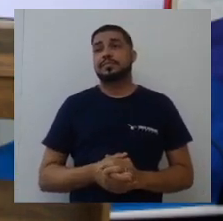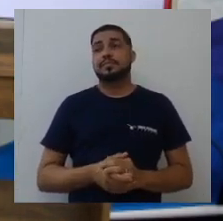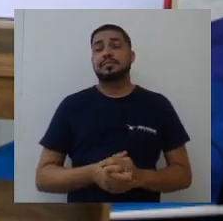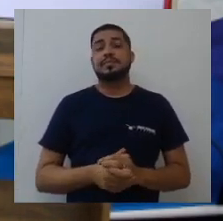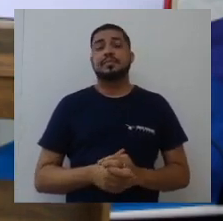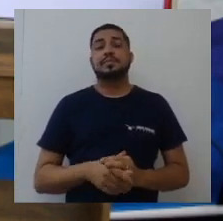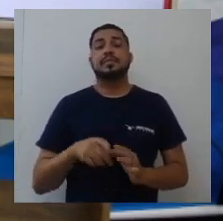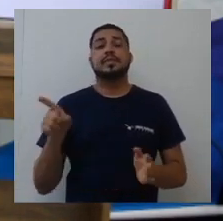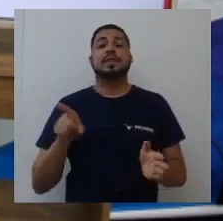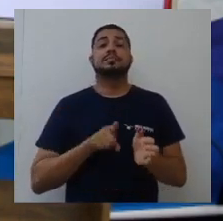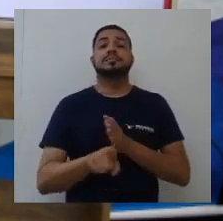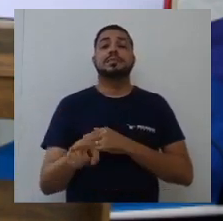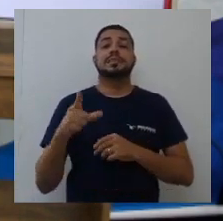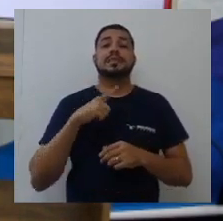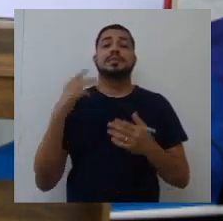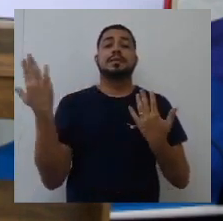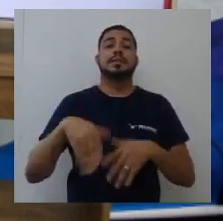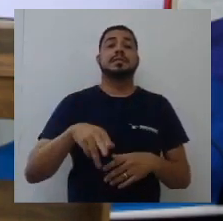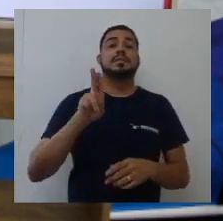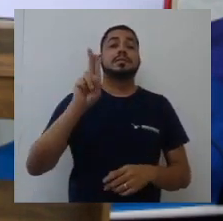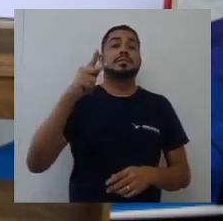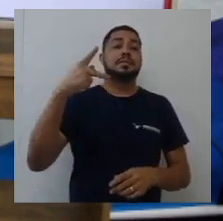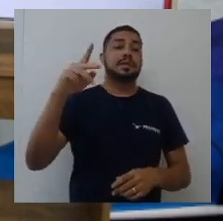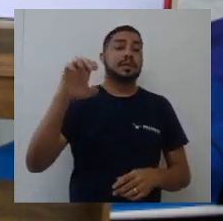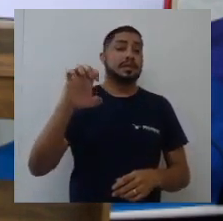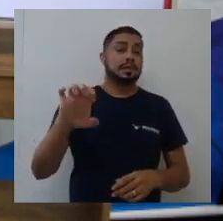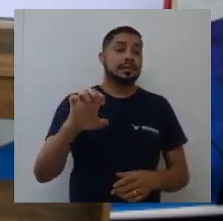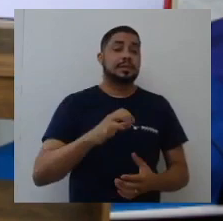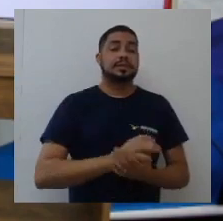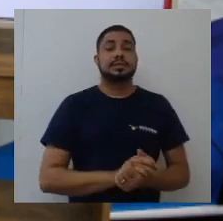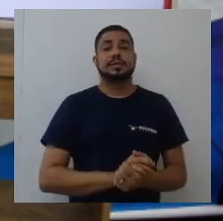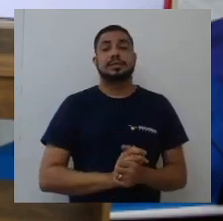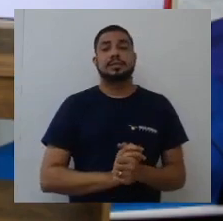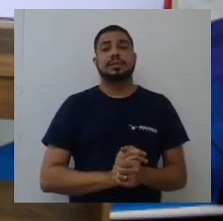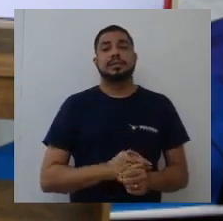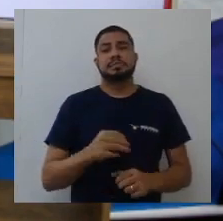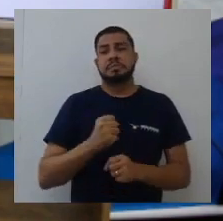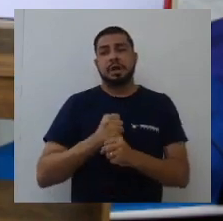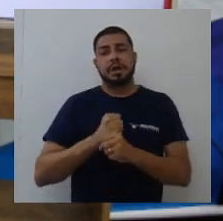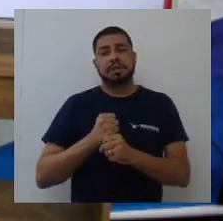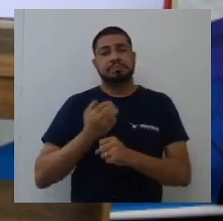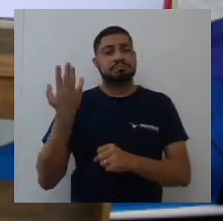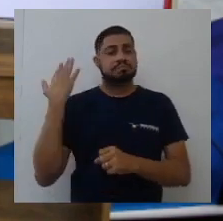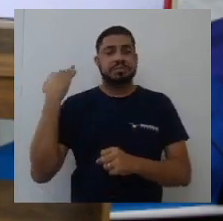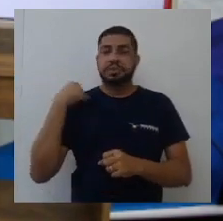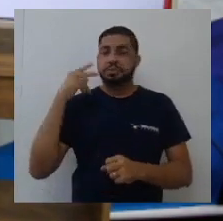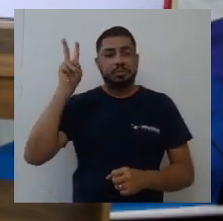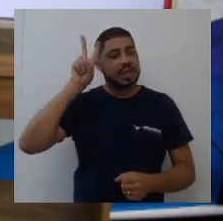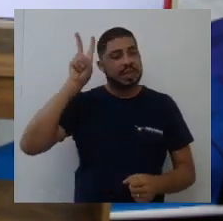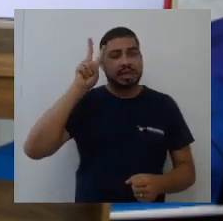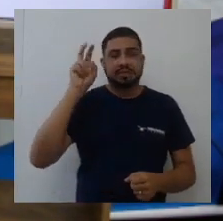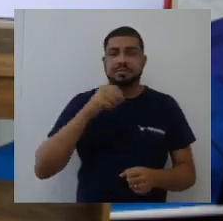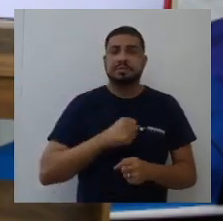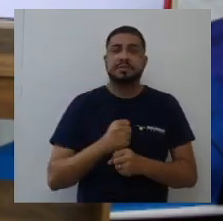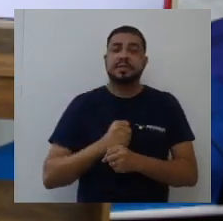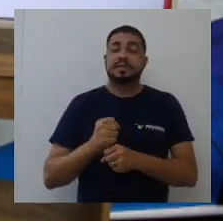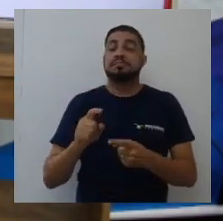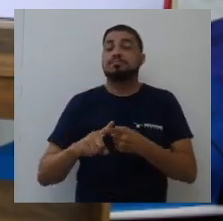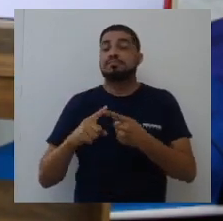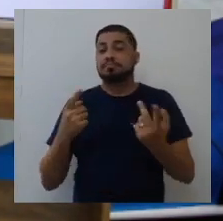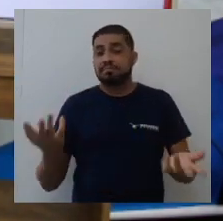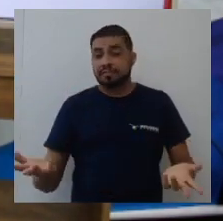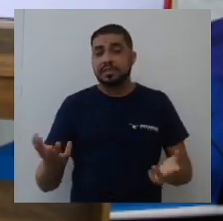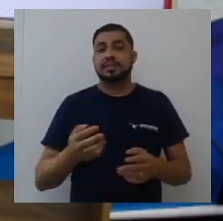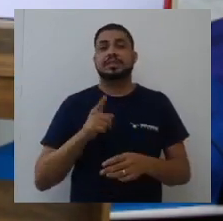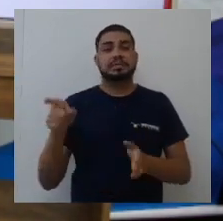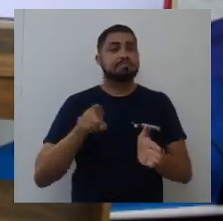aqui a questão que caiu na prova da UPE de um certo ano anterior, não vou me recordar agora esse ano, mas